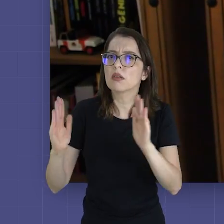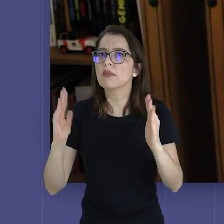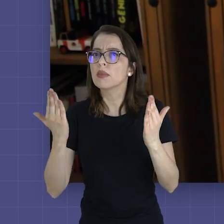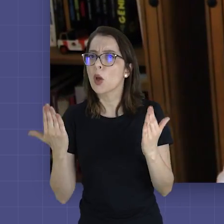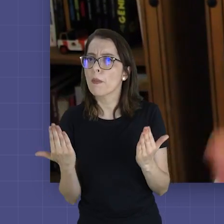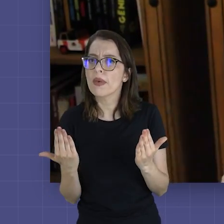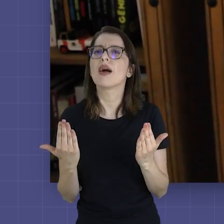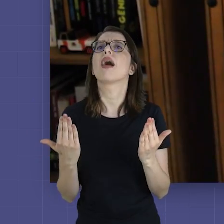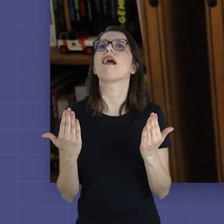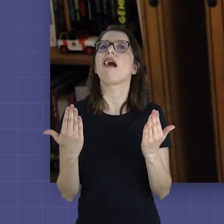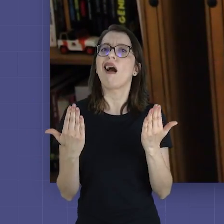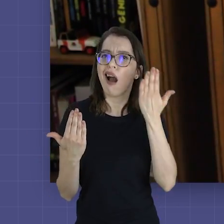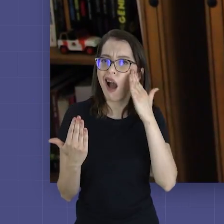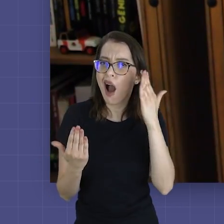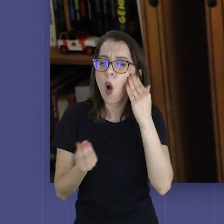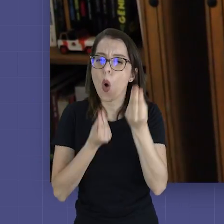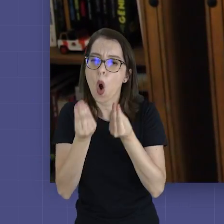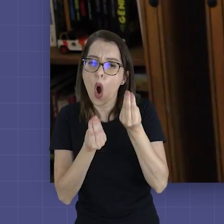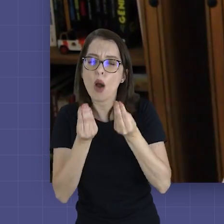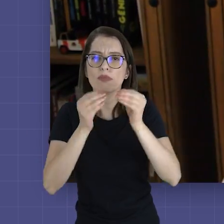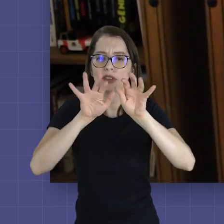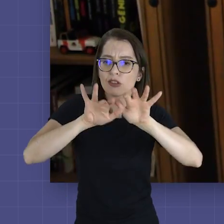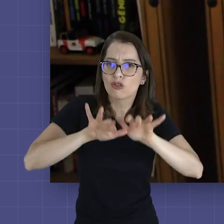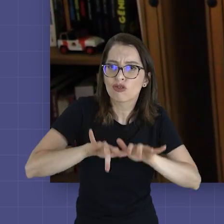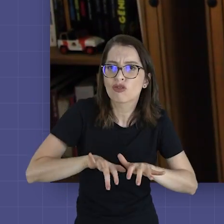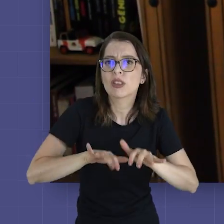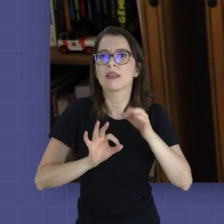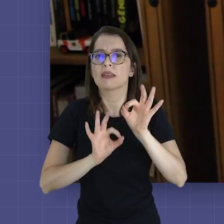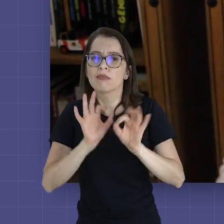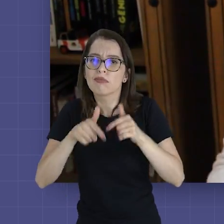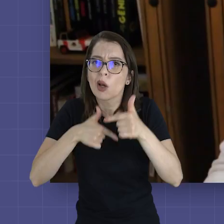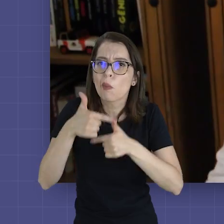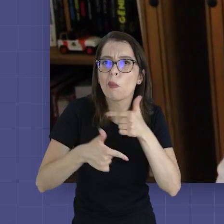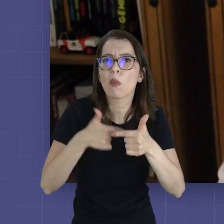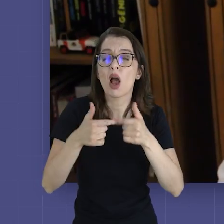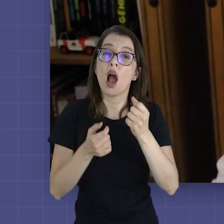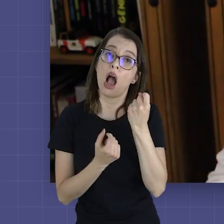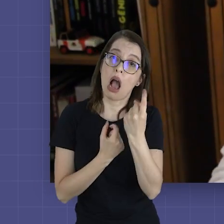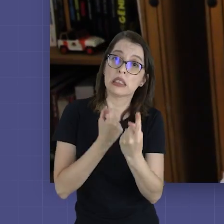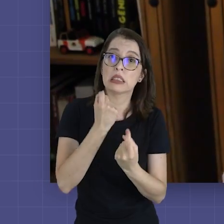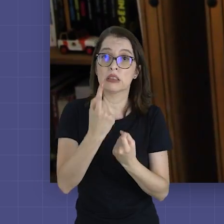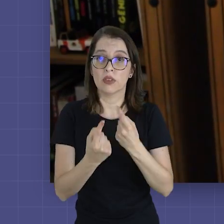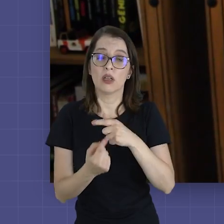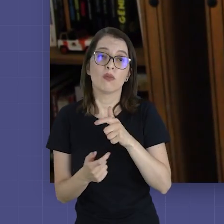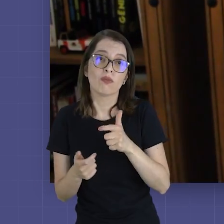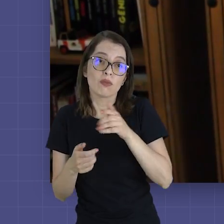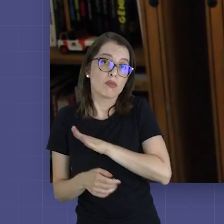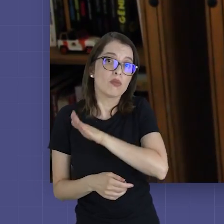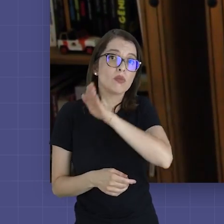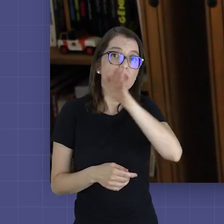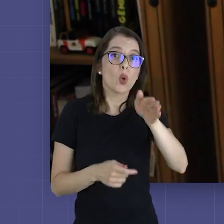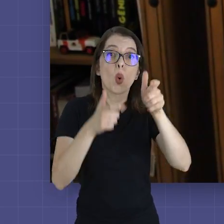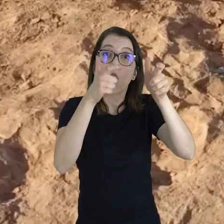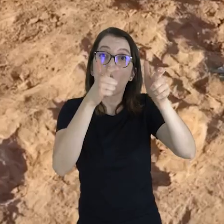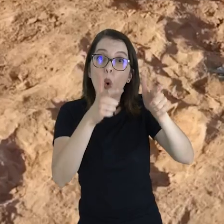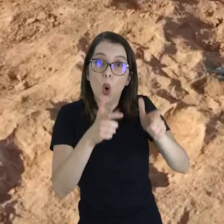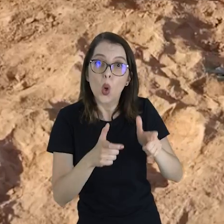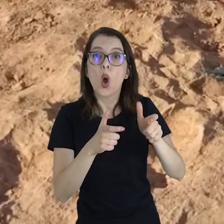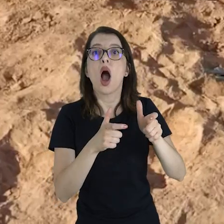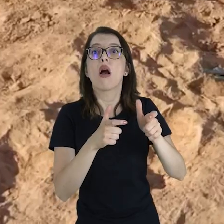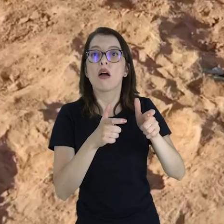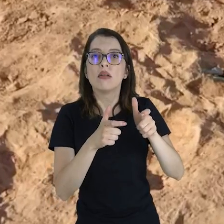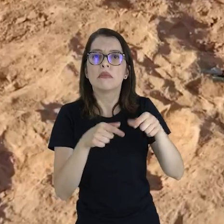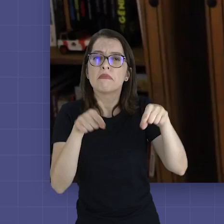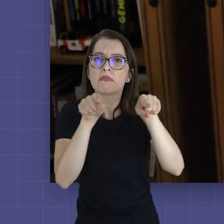analisando e escrevendo os nossos resultados no computador. Esse é um dia comum de trabalho. Porém, algumas vezes por ano a gente vai a